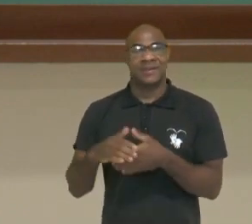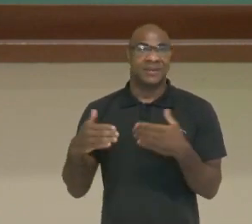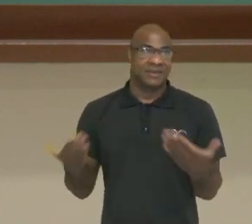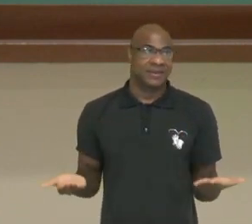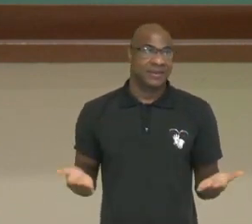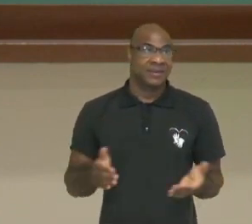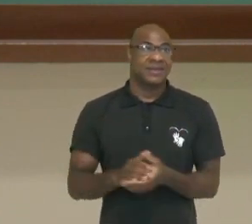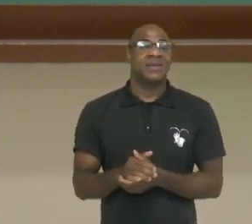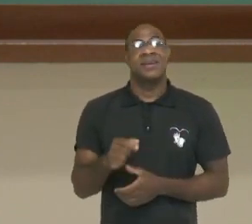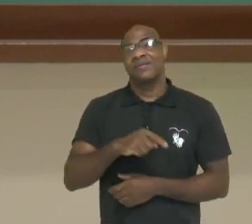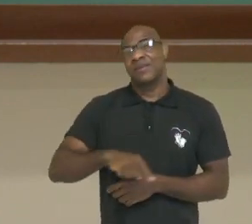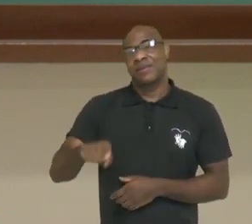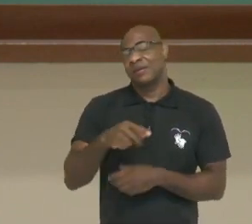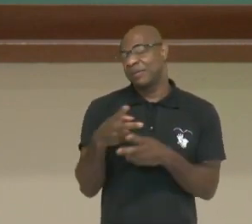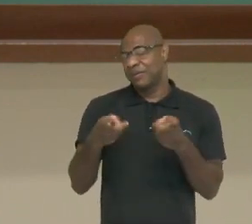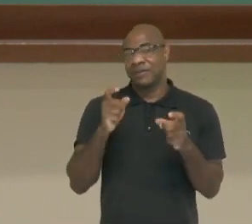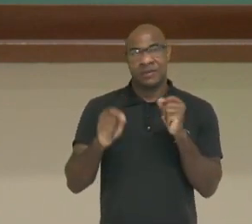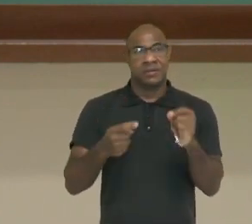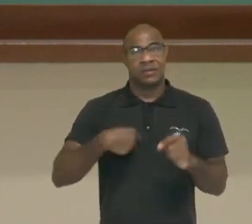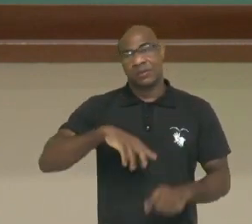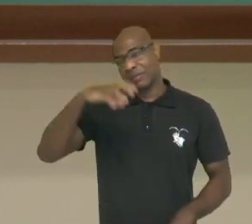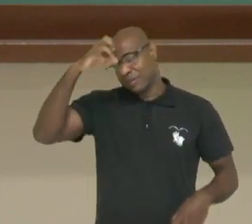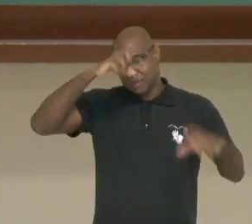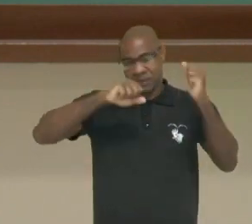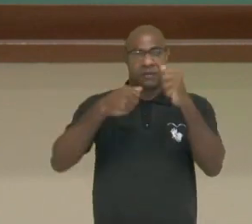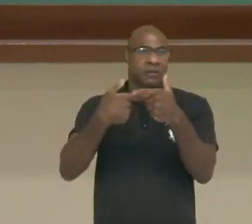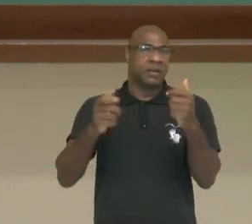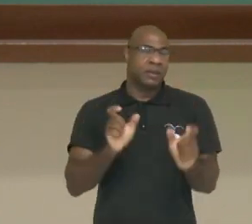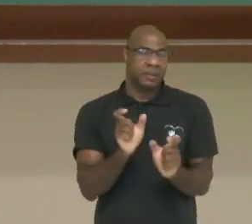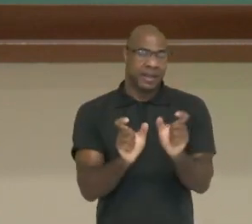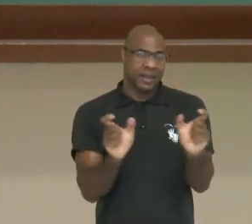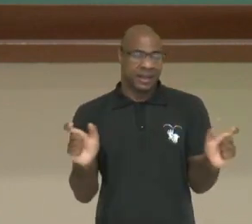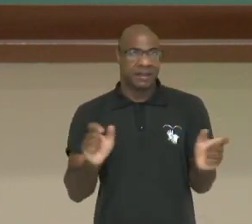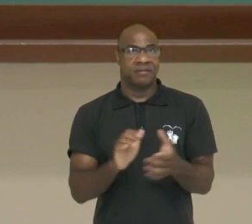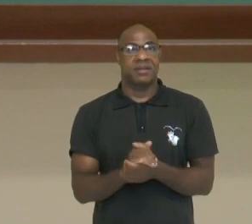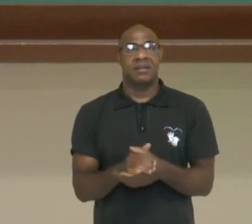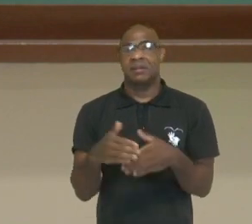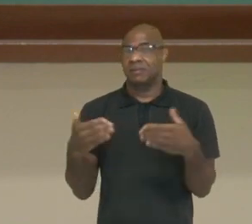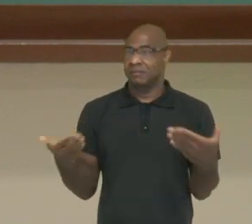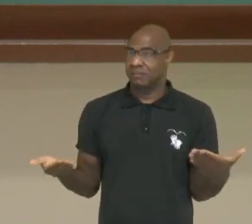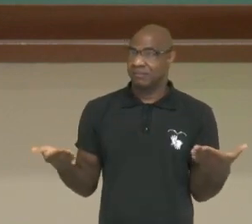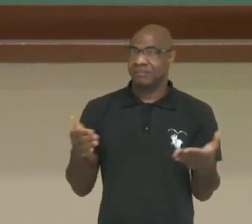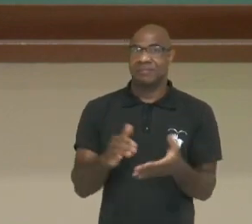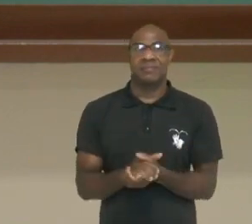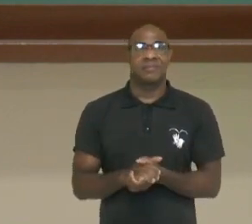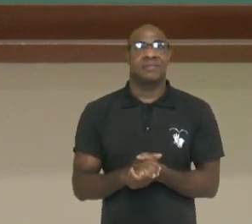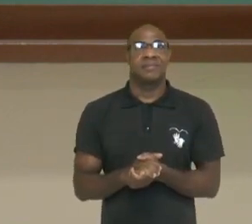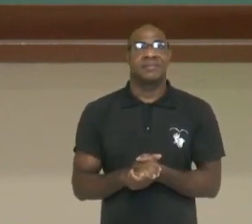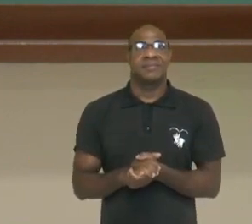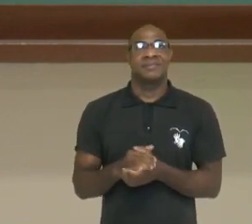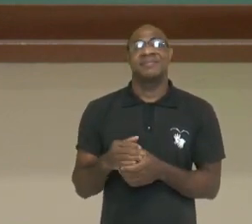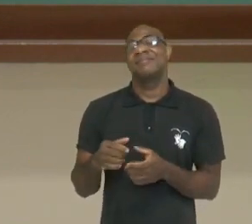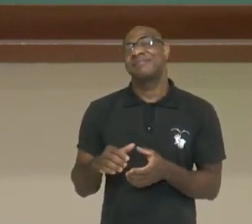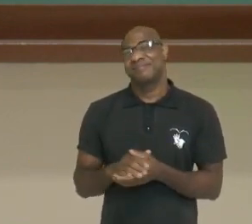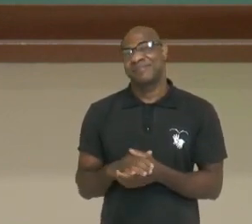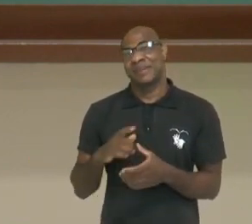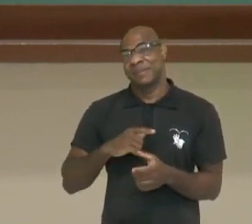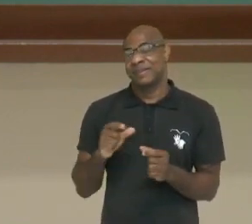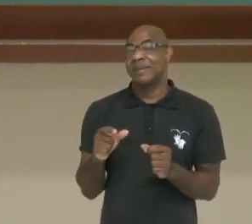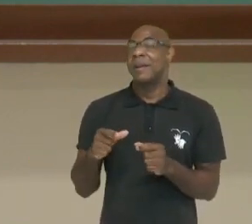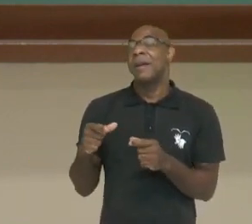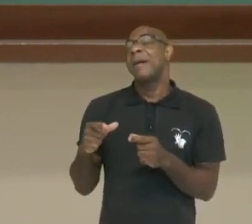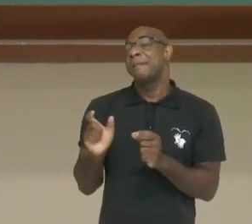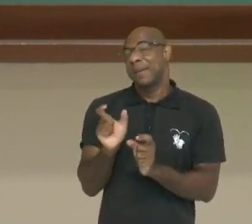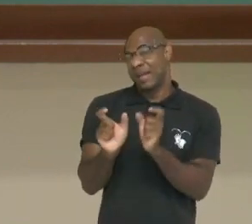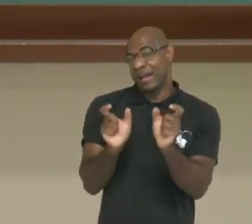e vocês observaram que nós aprendemos várias palavras, né, do japonês na aula de judô,